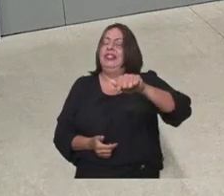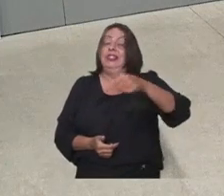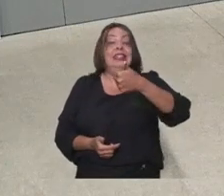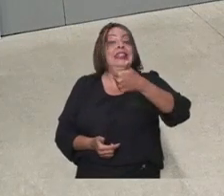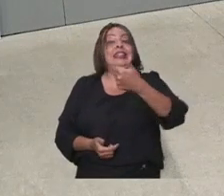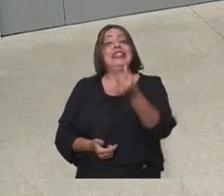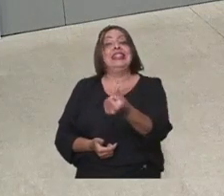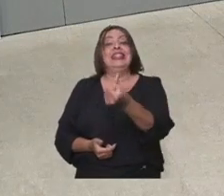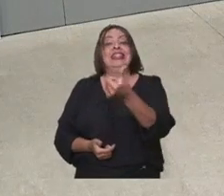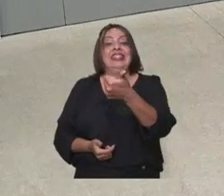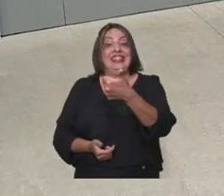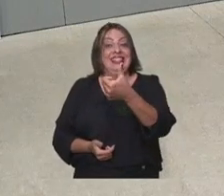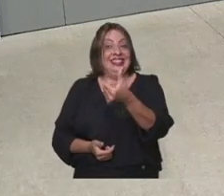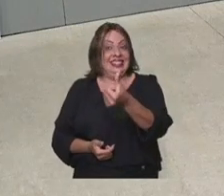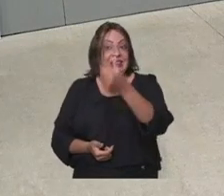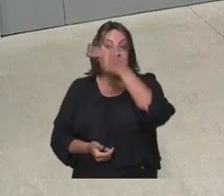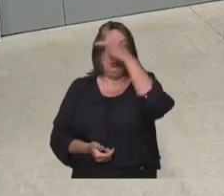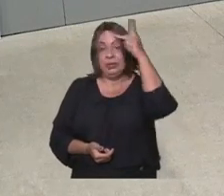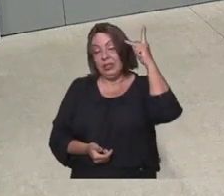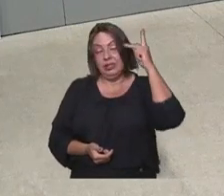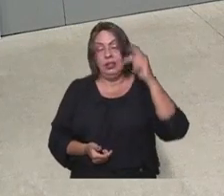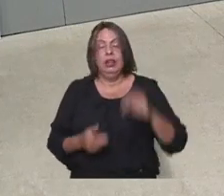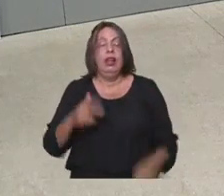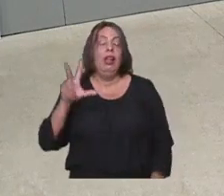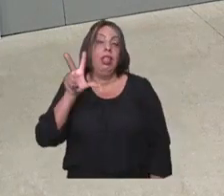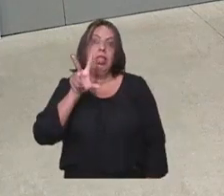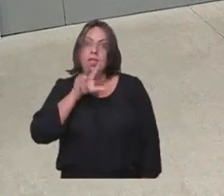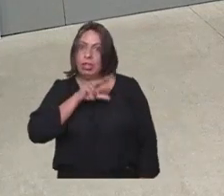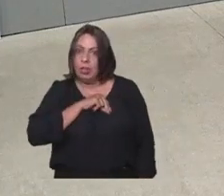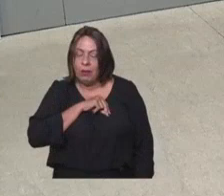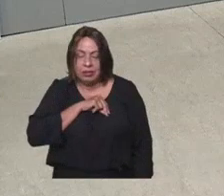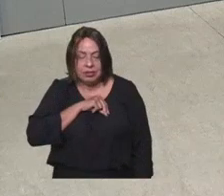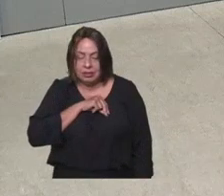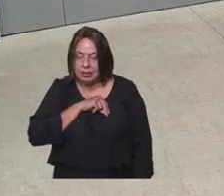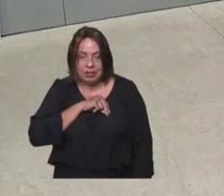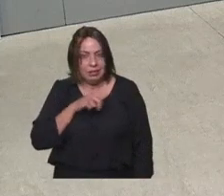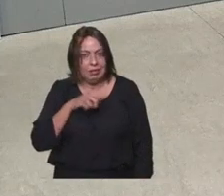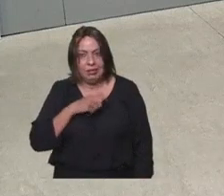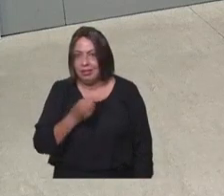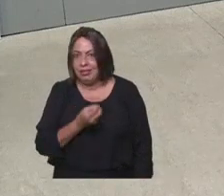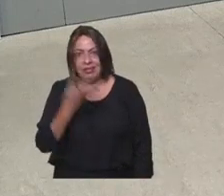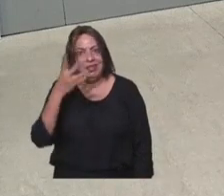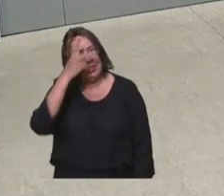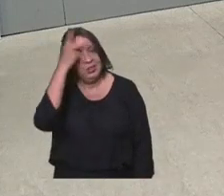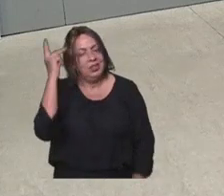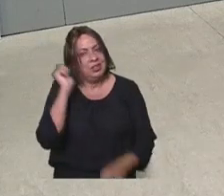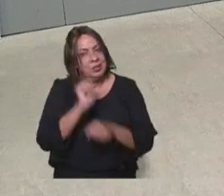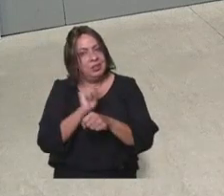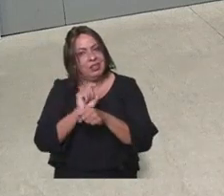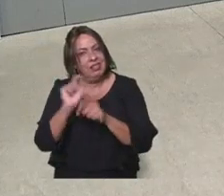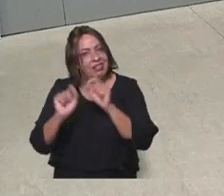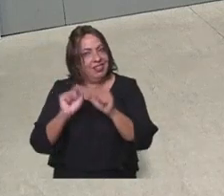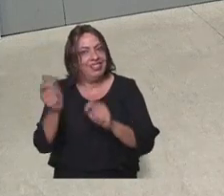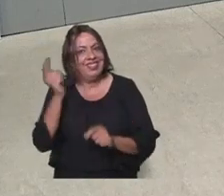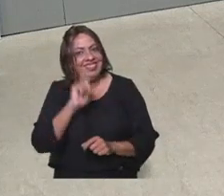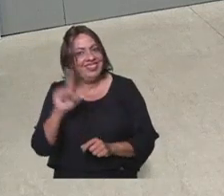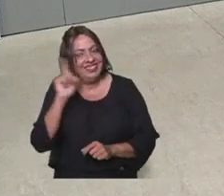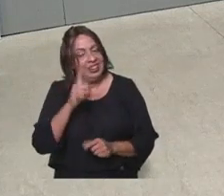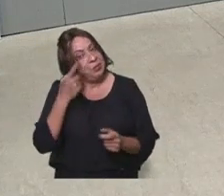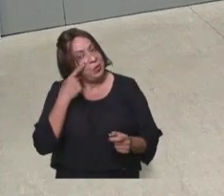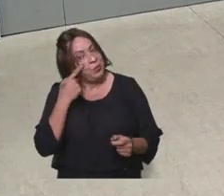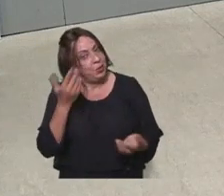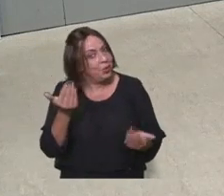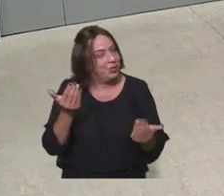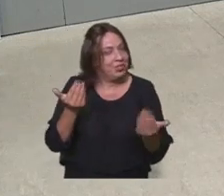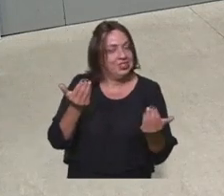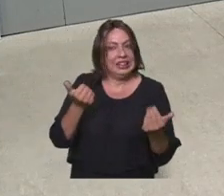16 títulos na expectativa. Nossa, mas tem muita gente demais querendo levar. Quem é que vai levar? Acompanha comigo.